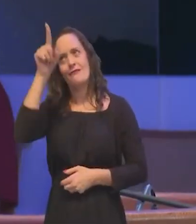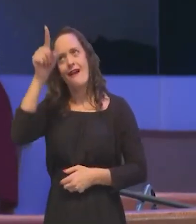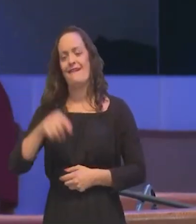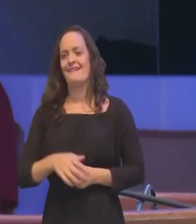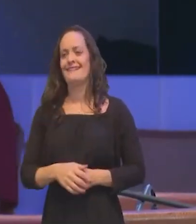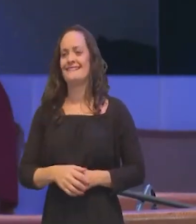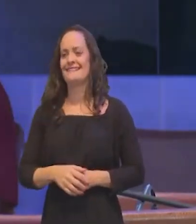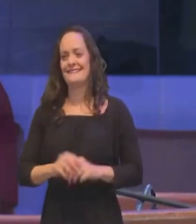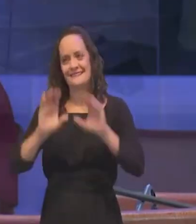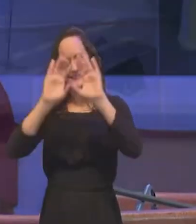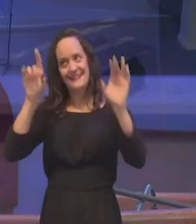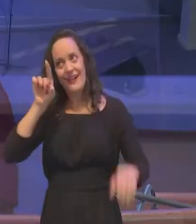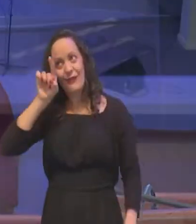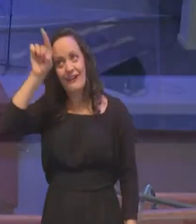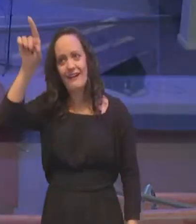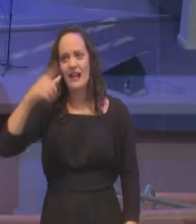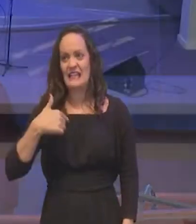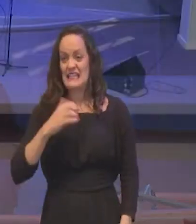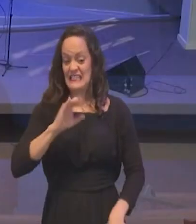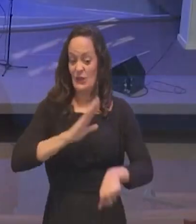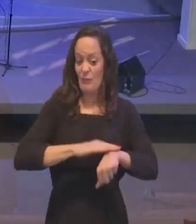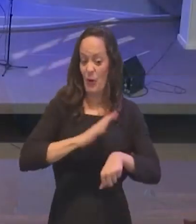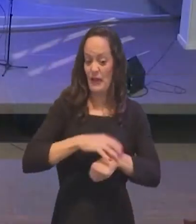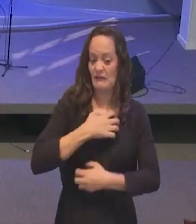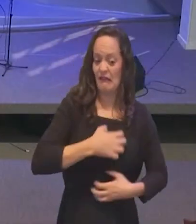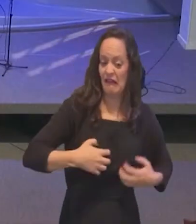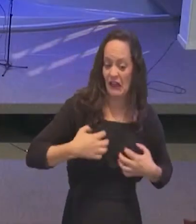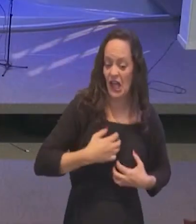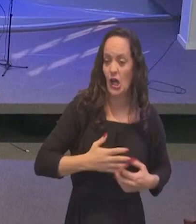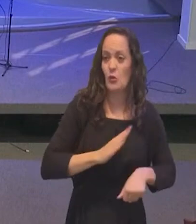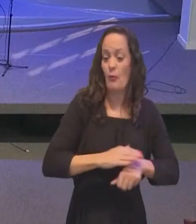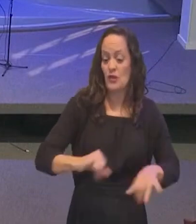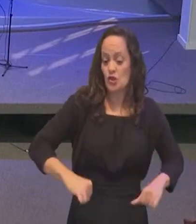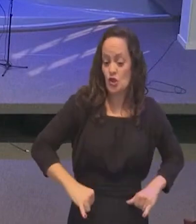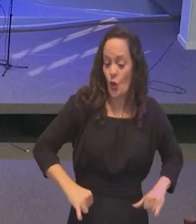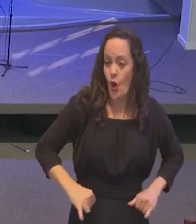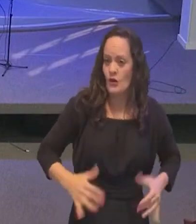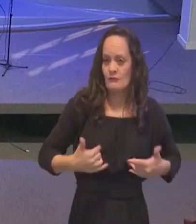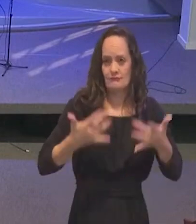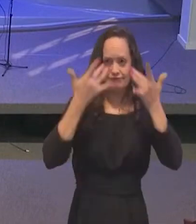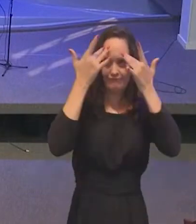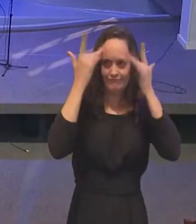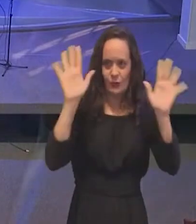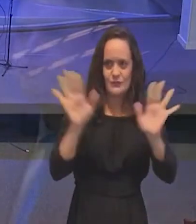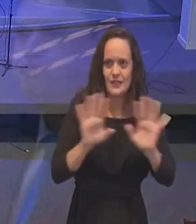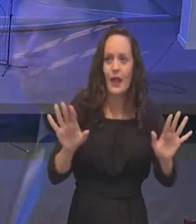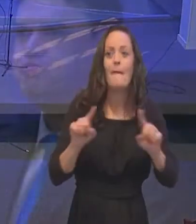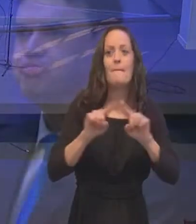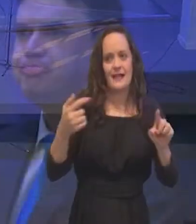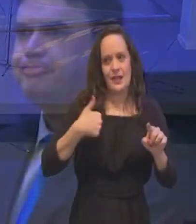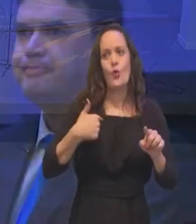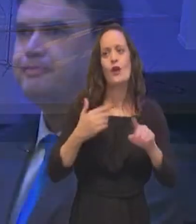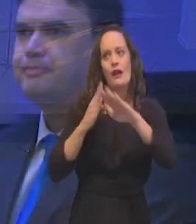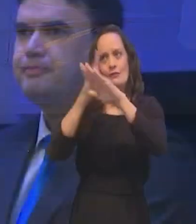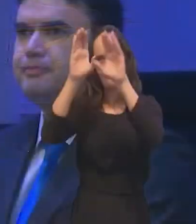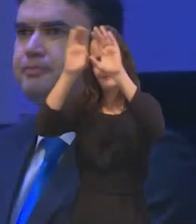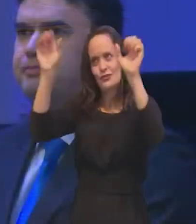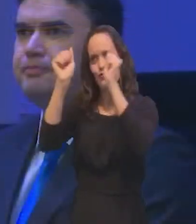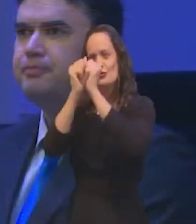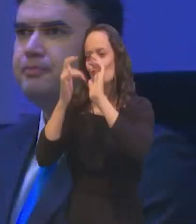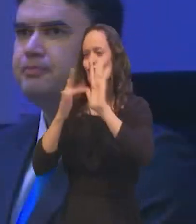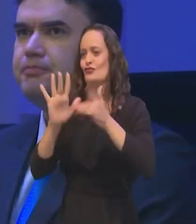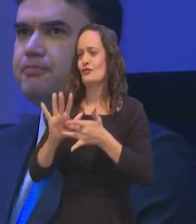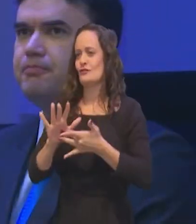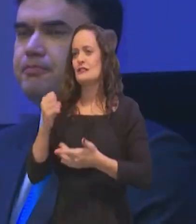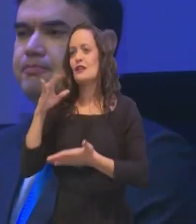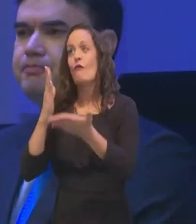Se eu vou subir na tribulação, se vai ser no princípio das dores, não importa. Eu quero estar com Cristo. Se vou passar